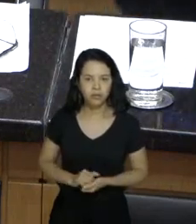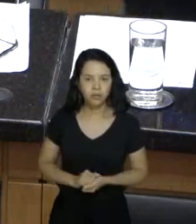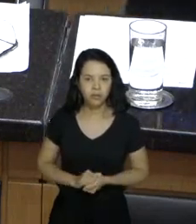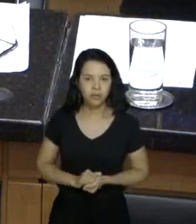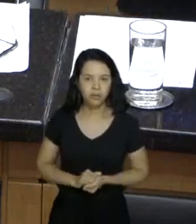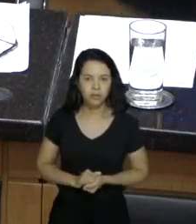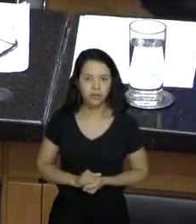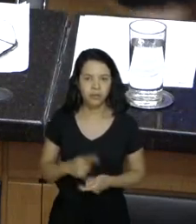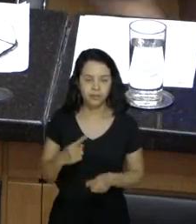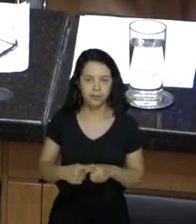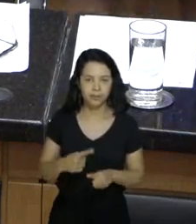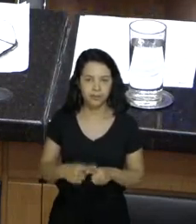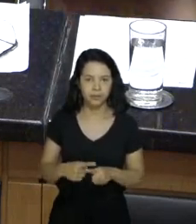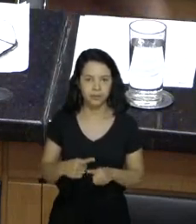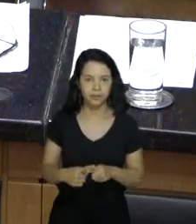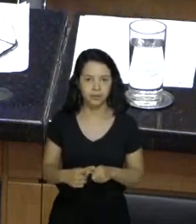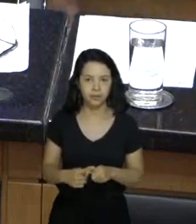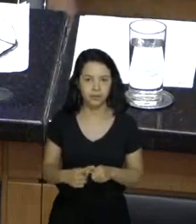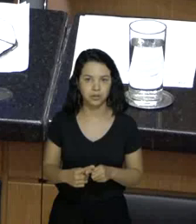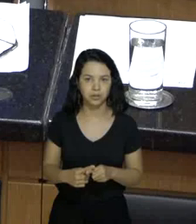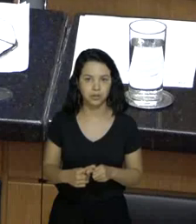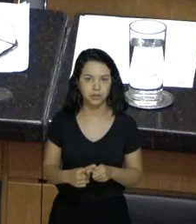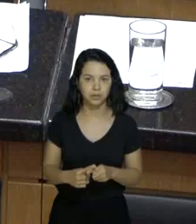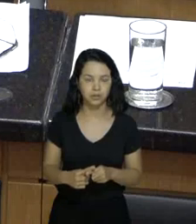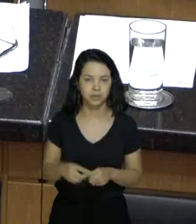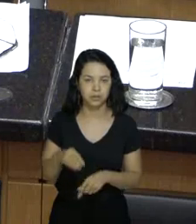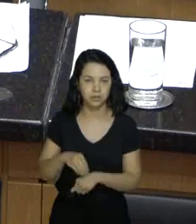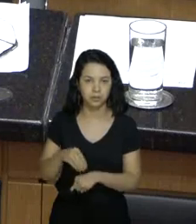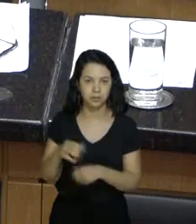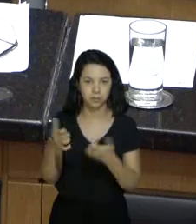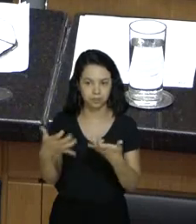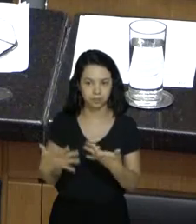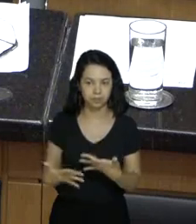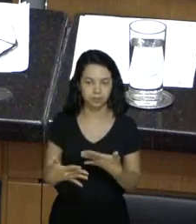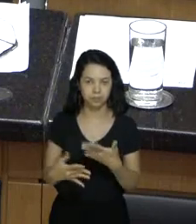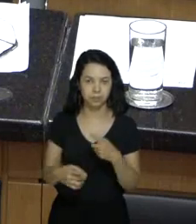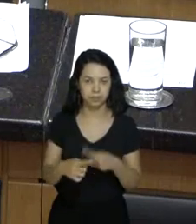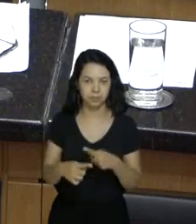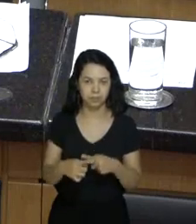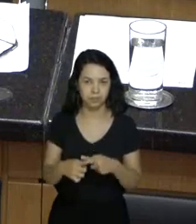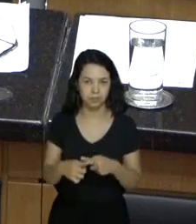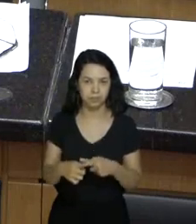Por que faço essa menção, senhor presidente?